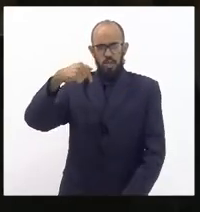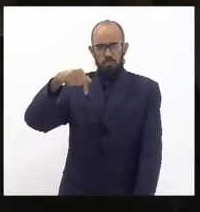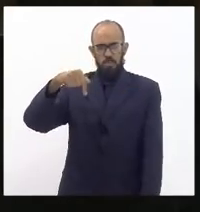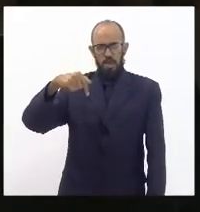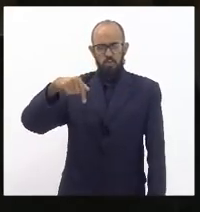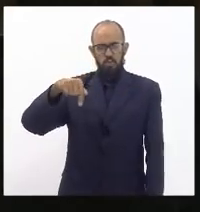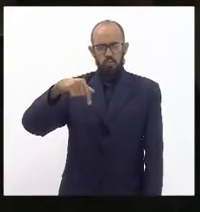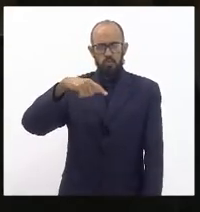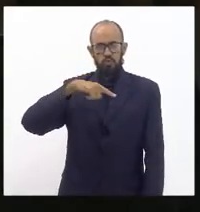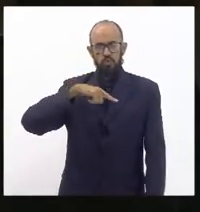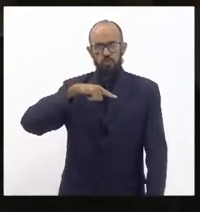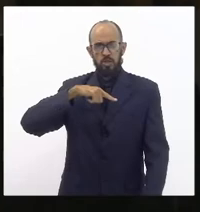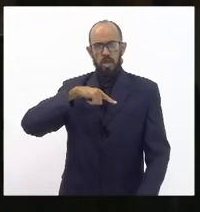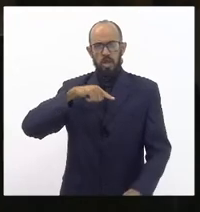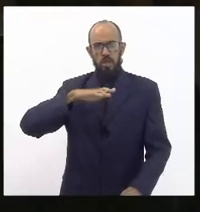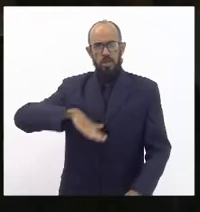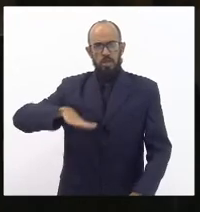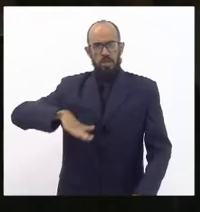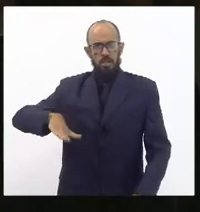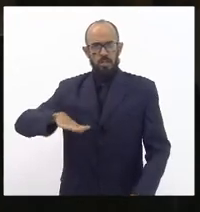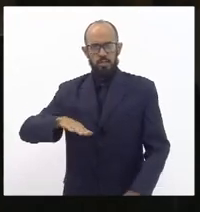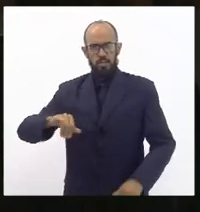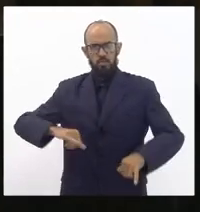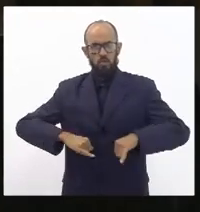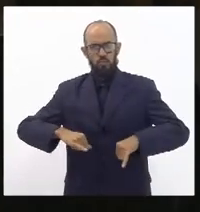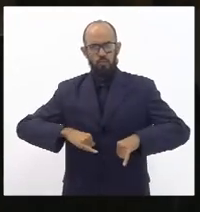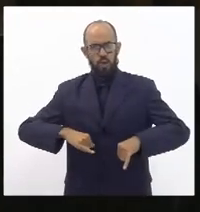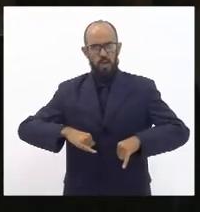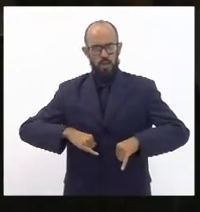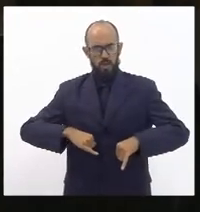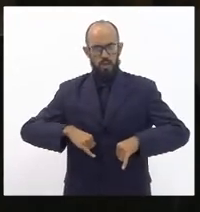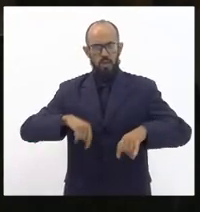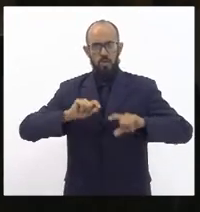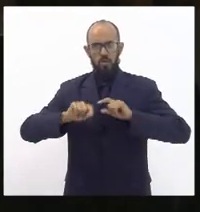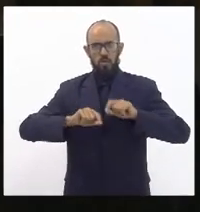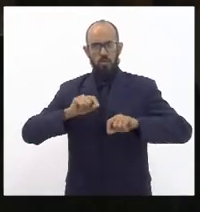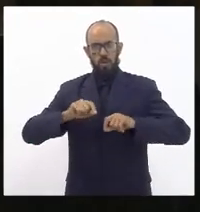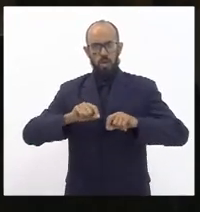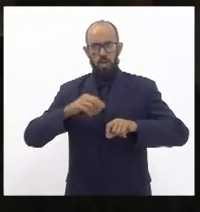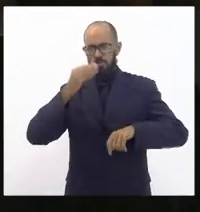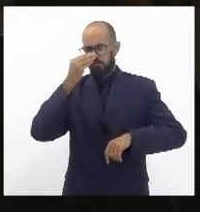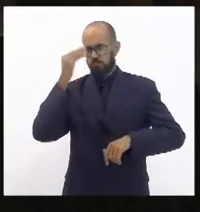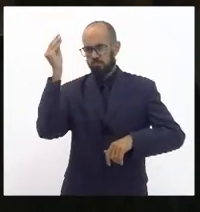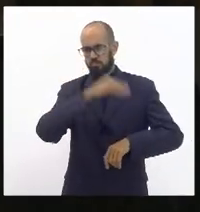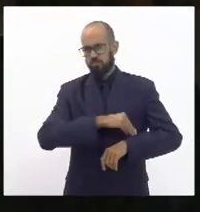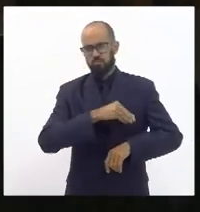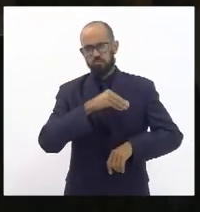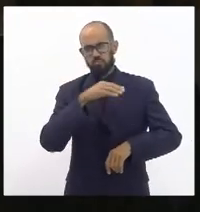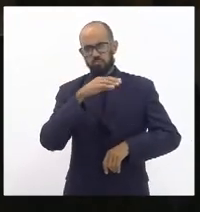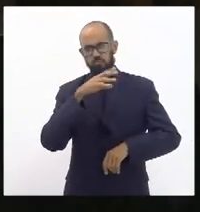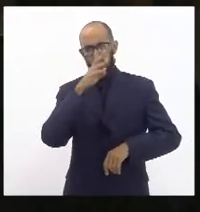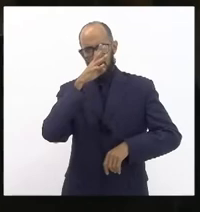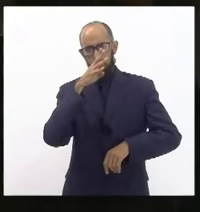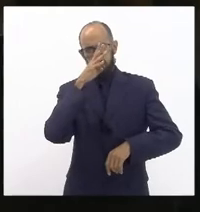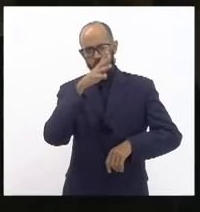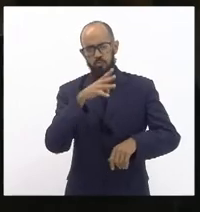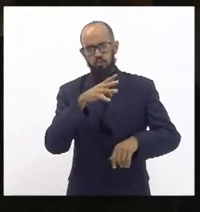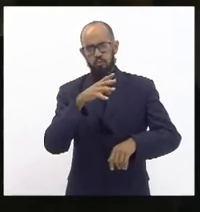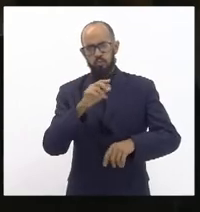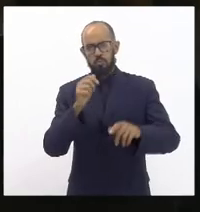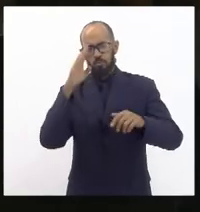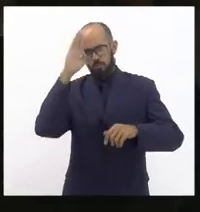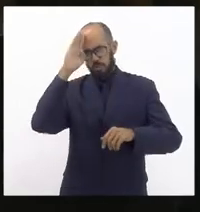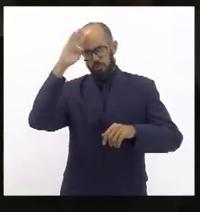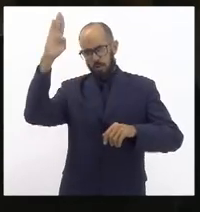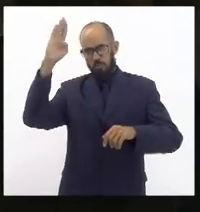a onde as nossas crianças vem sofrendo uma falta de respeito abusiva Principalmente quando